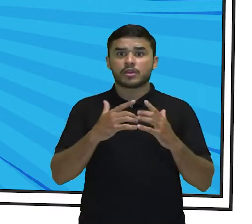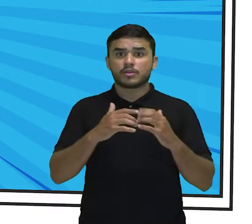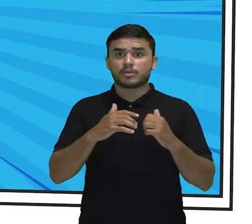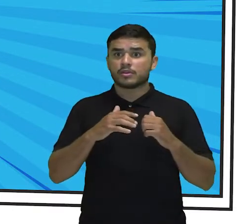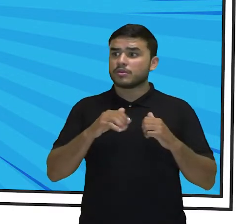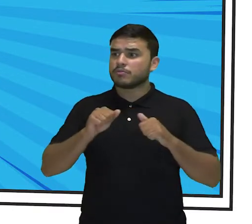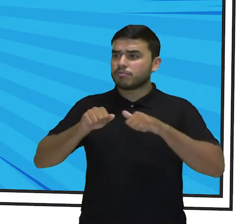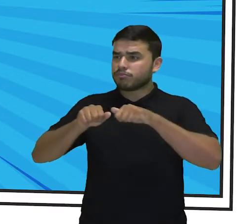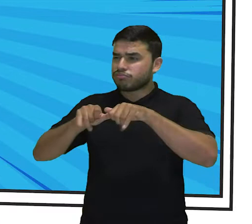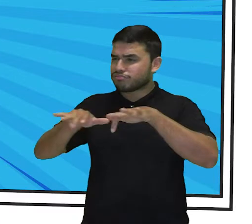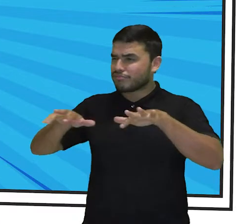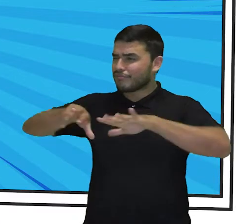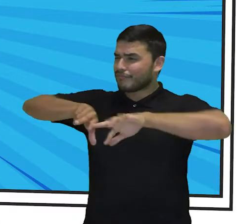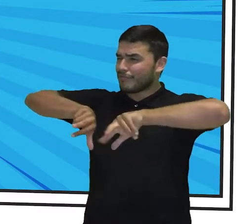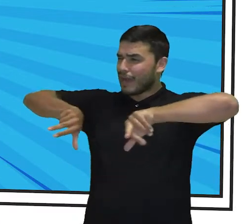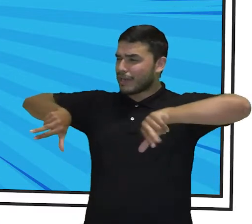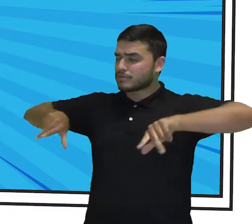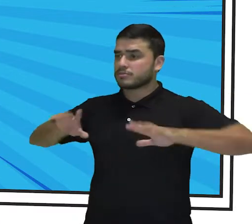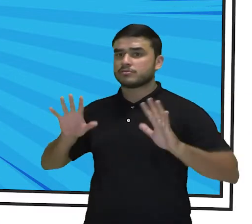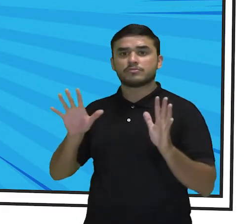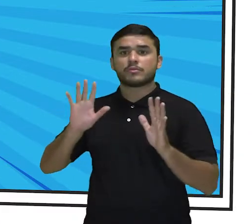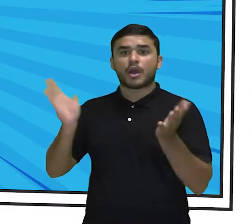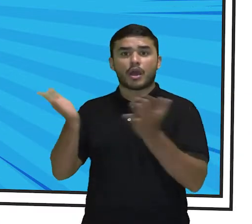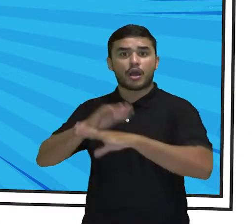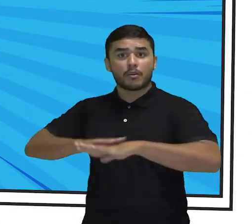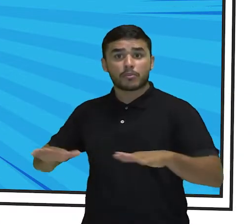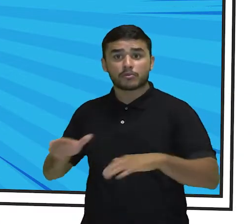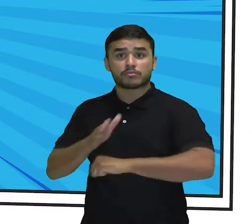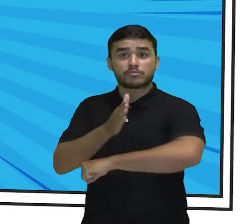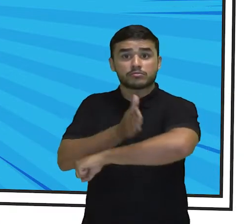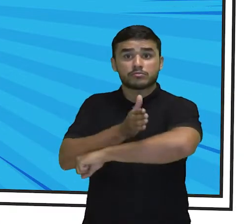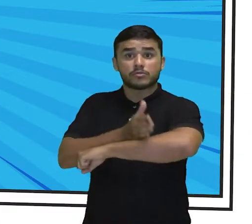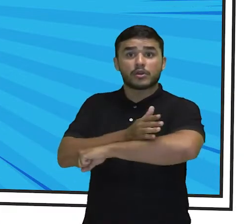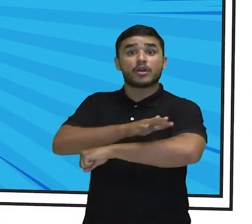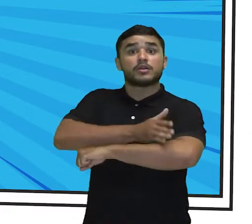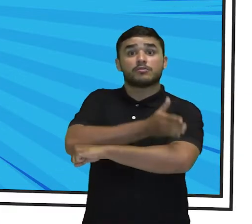com o feudalismo, acaba com a Idade Média e começa o mundo moderno.